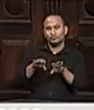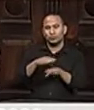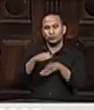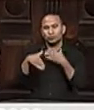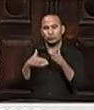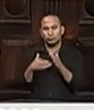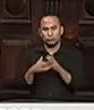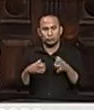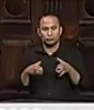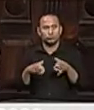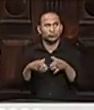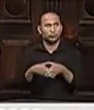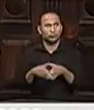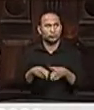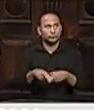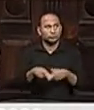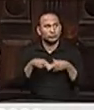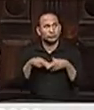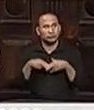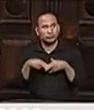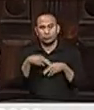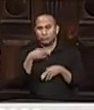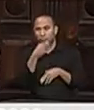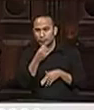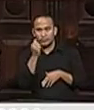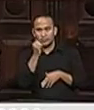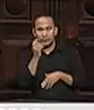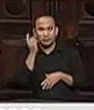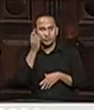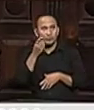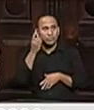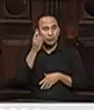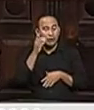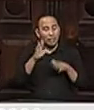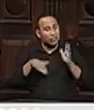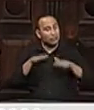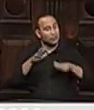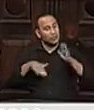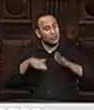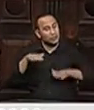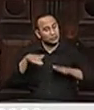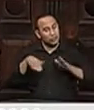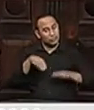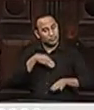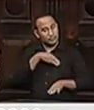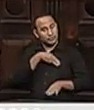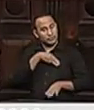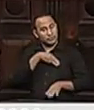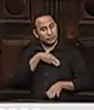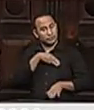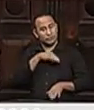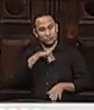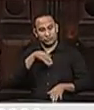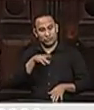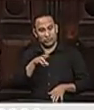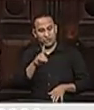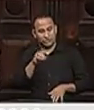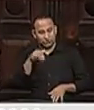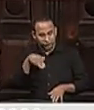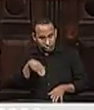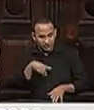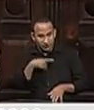instituições. E por isso, senhoras e senhores deputados, talvez o ministro Torquato Jardim, ao